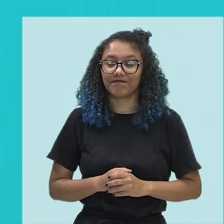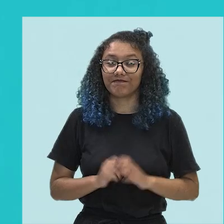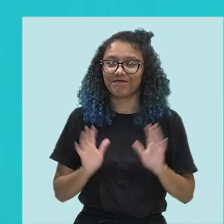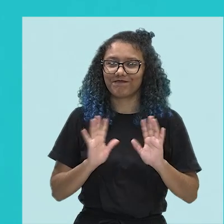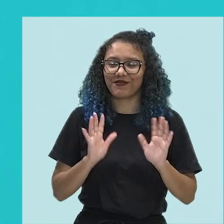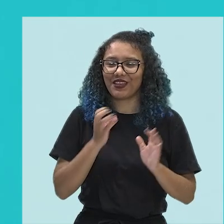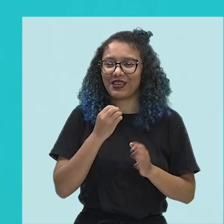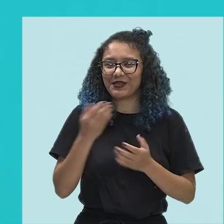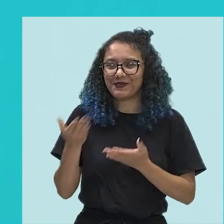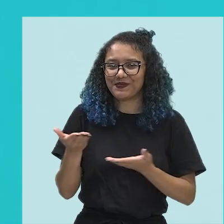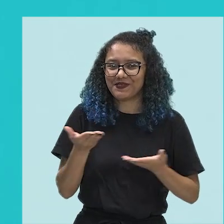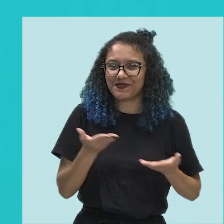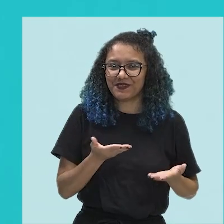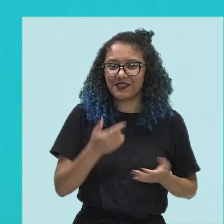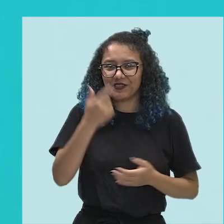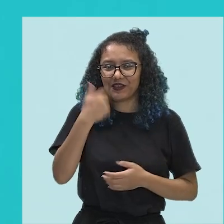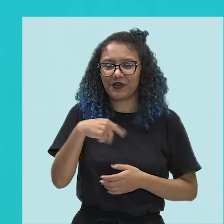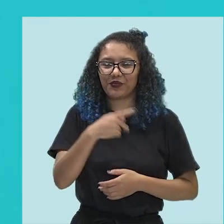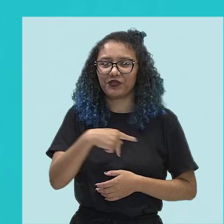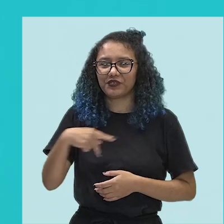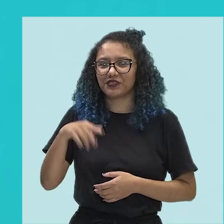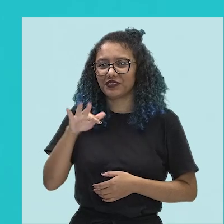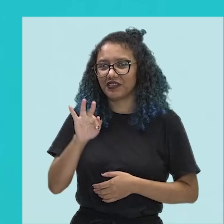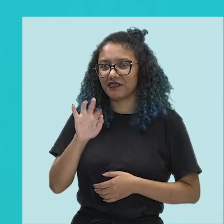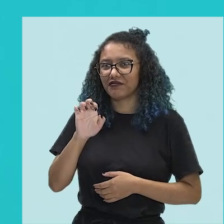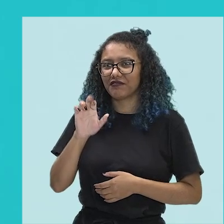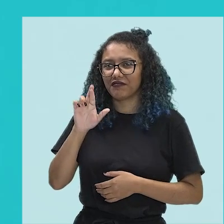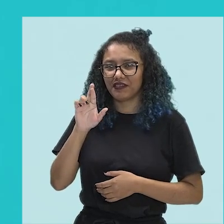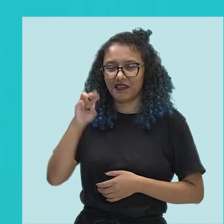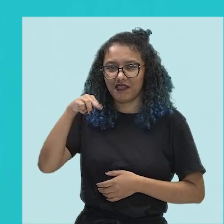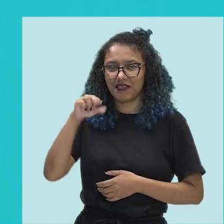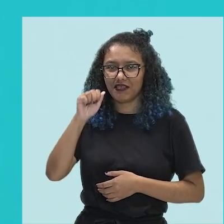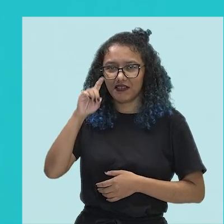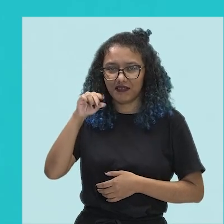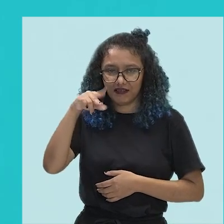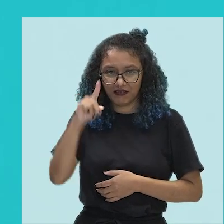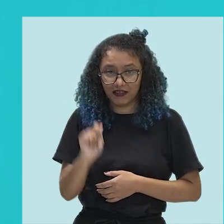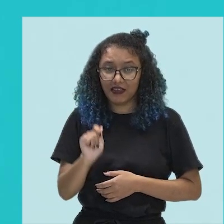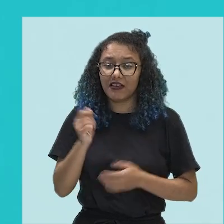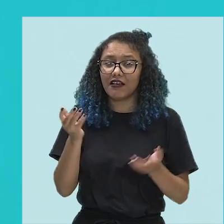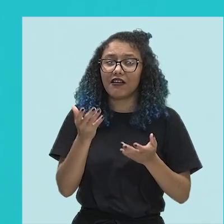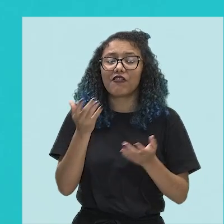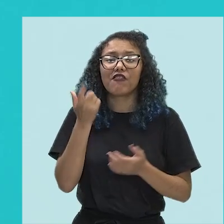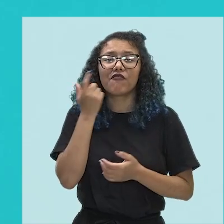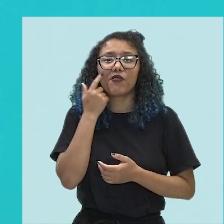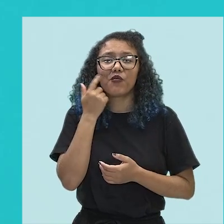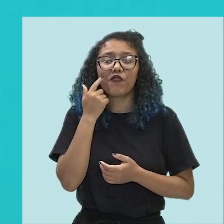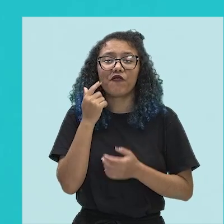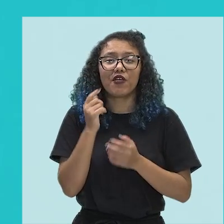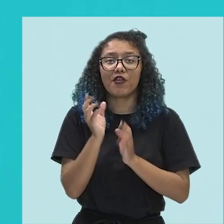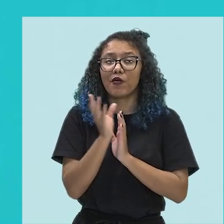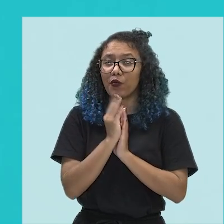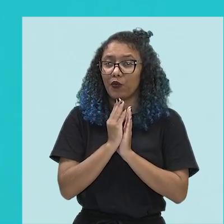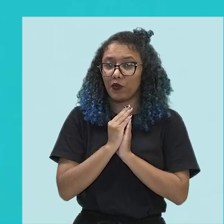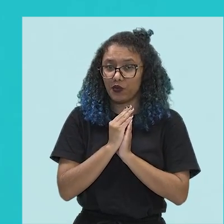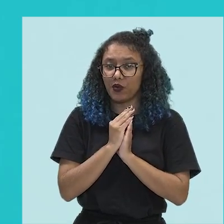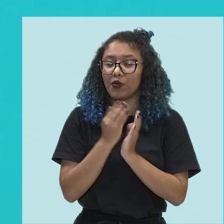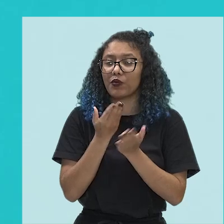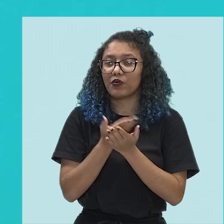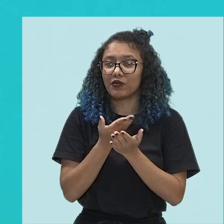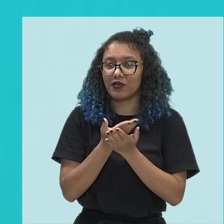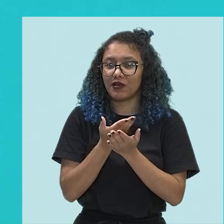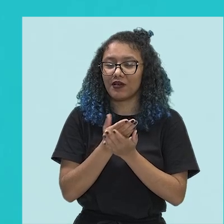Hello everyone, you're welcome, sejam bem-vindos. Eu sou a teacher Fernanda Gurgel e agora nós vamos ver o nosso